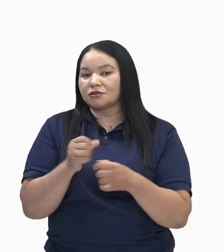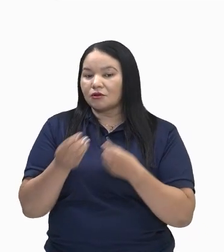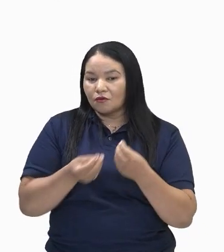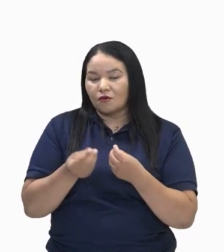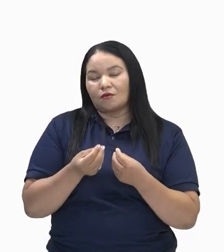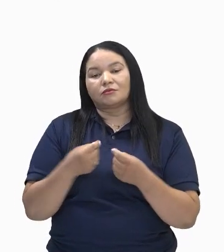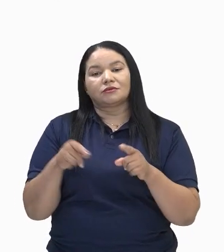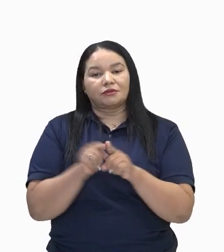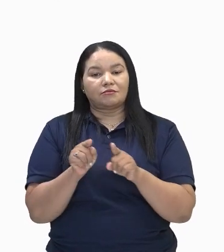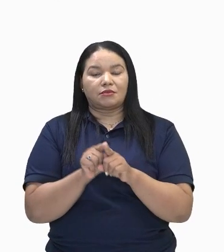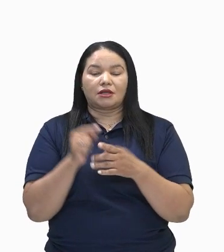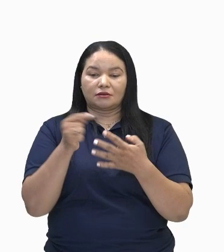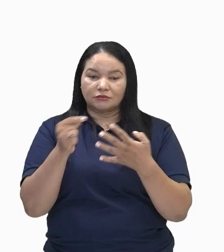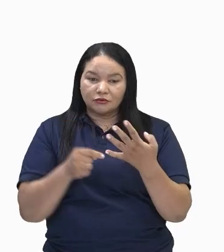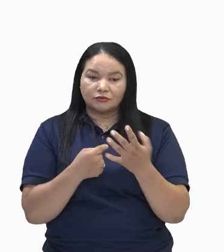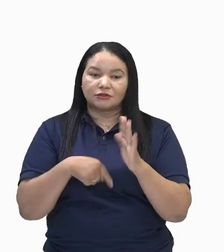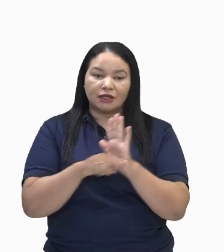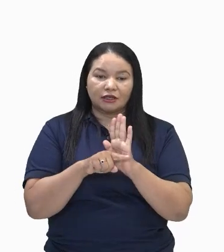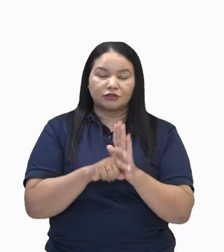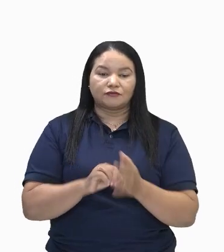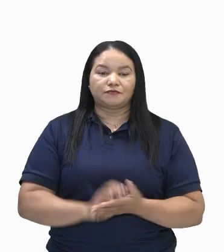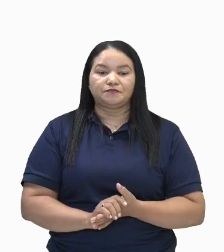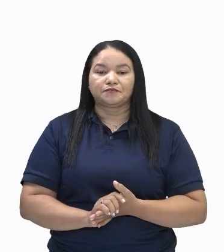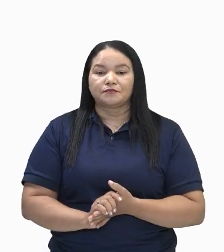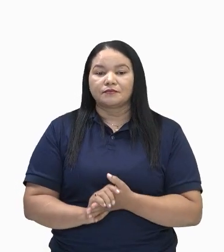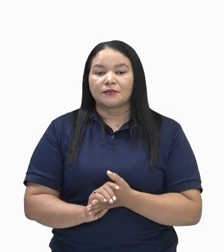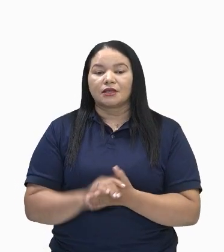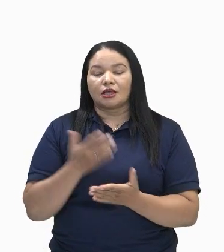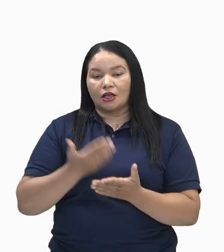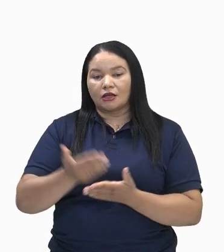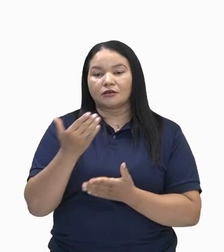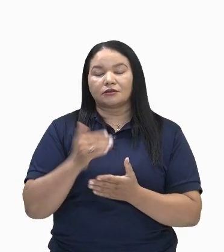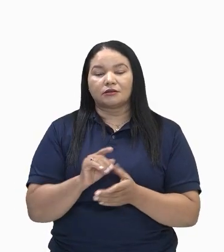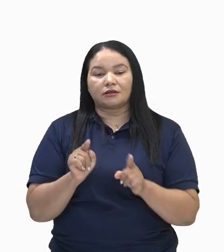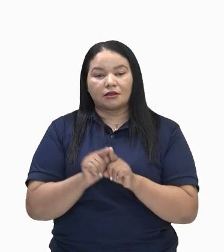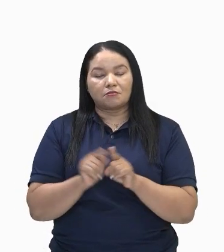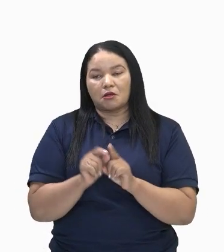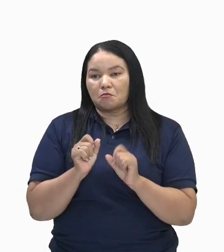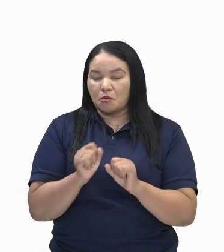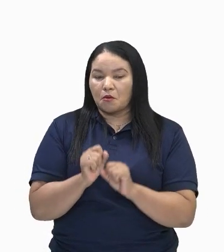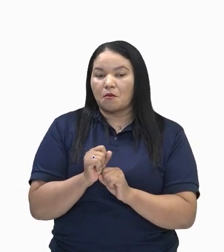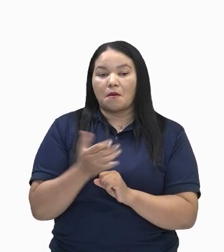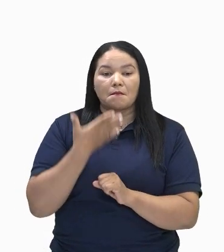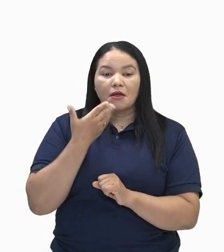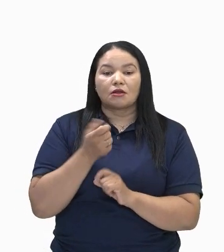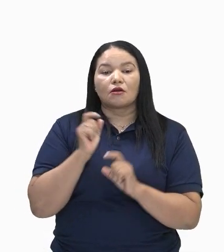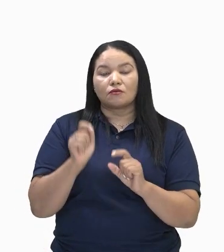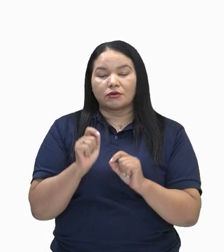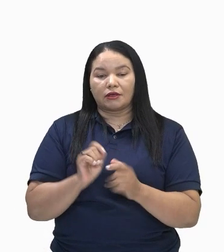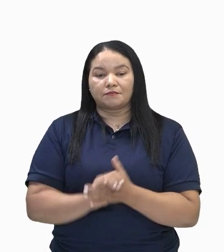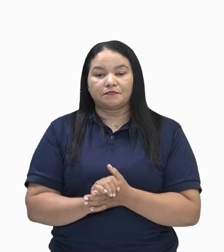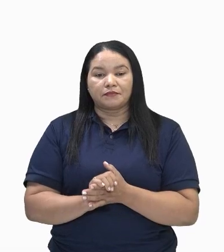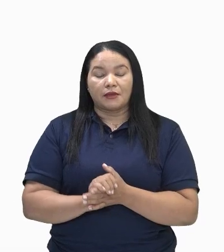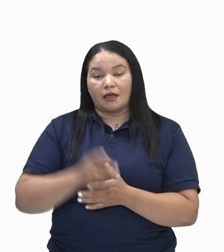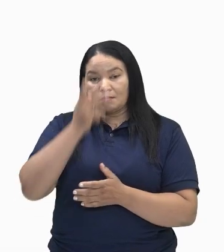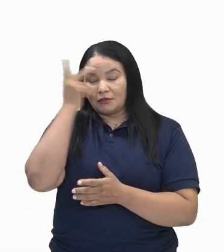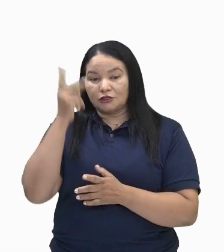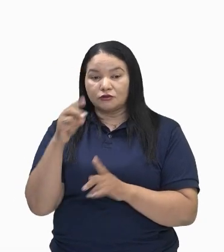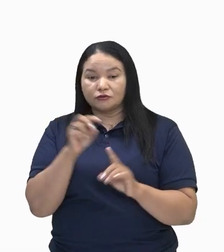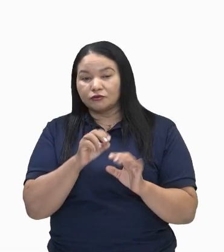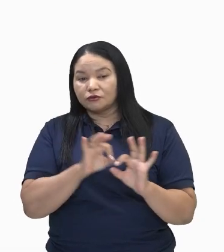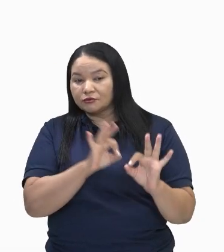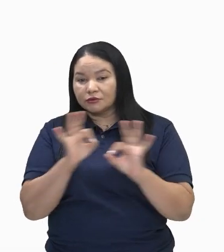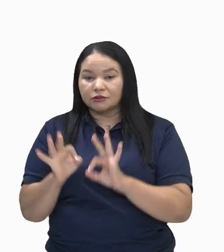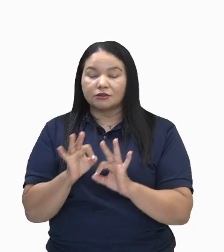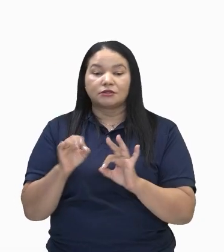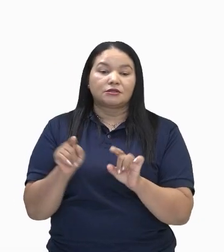aí, né? Seguindo adiante, ainda nessa linha do que poderia ser melhor, isso deixaria o espectador com um senso maior de